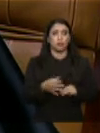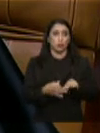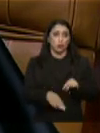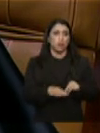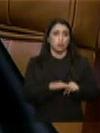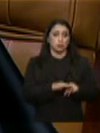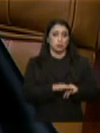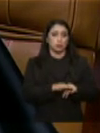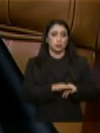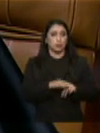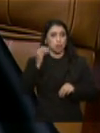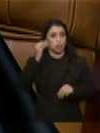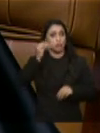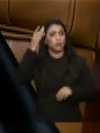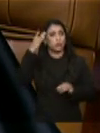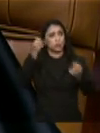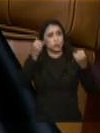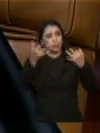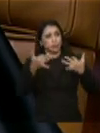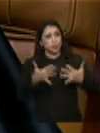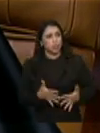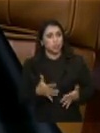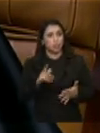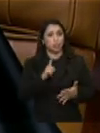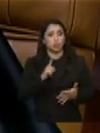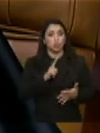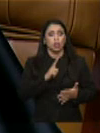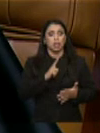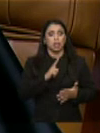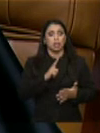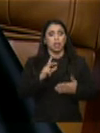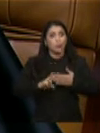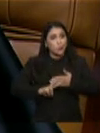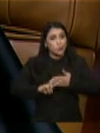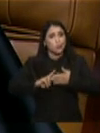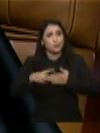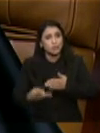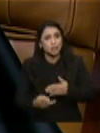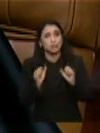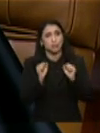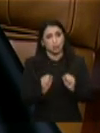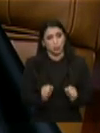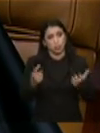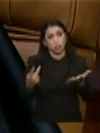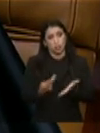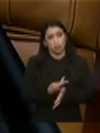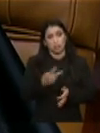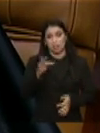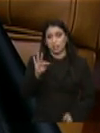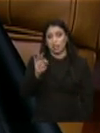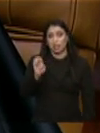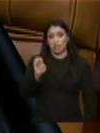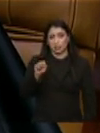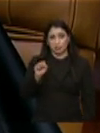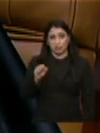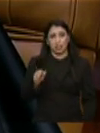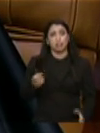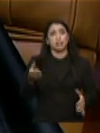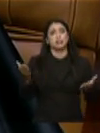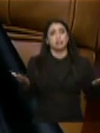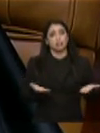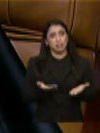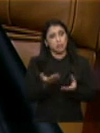ministro Luiz Fux, e dos efeitos sistêmicos que a tese de julgamento a ser adotada no presente